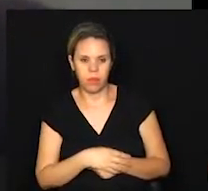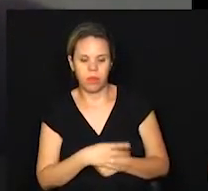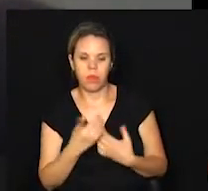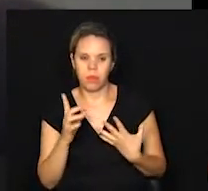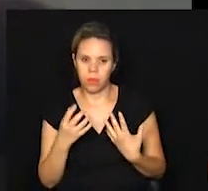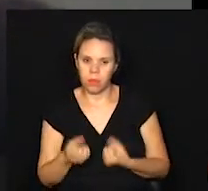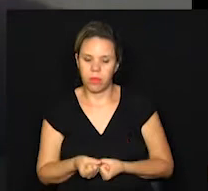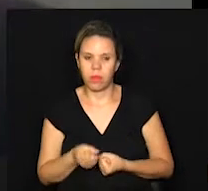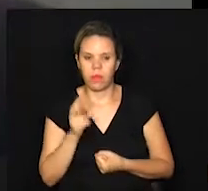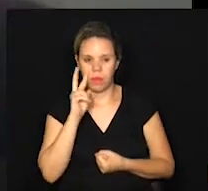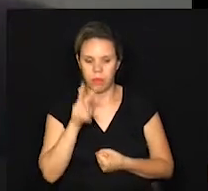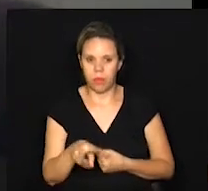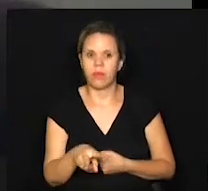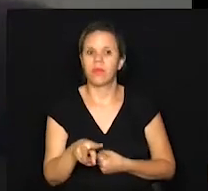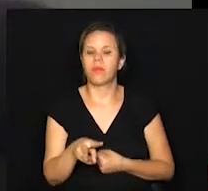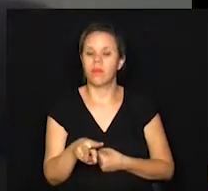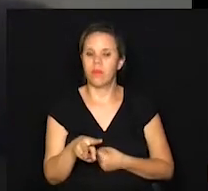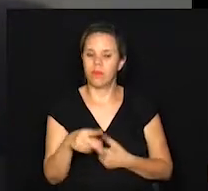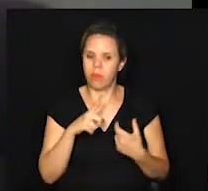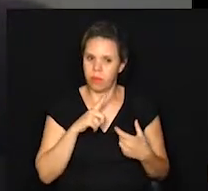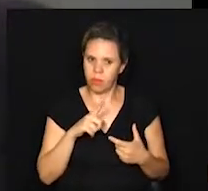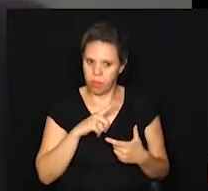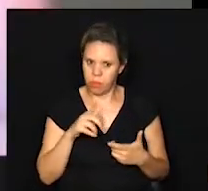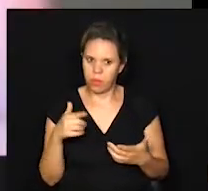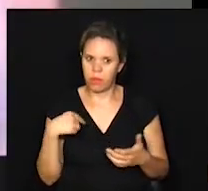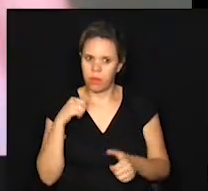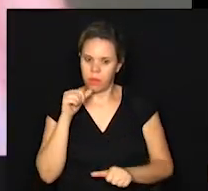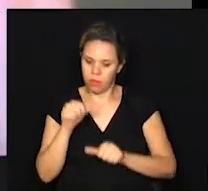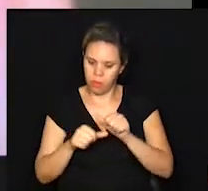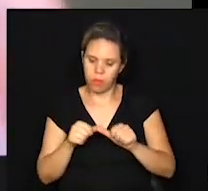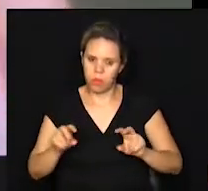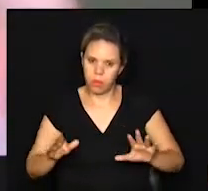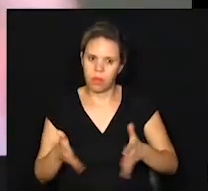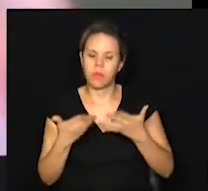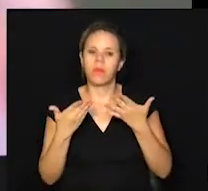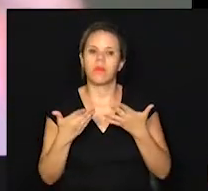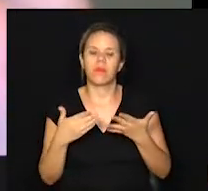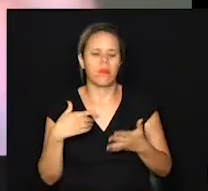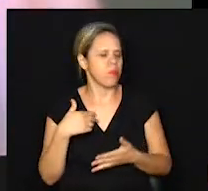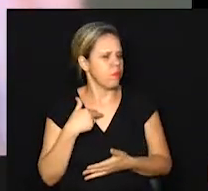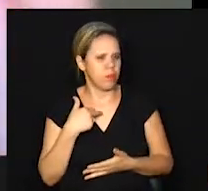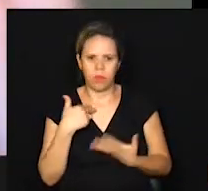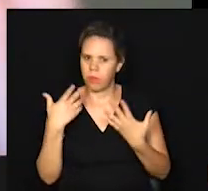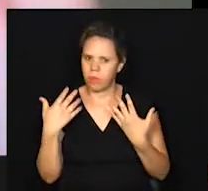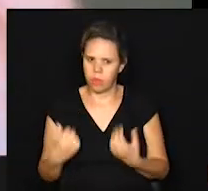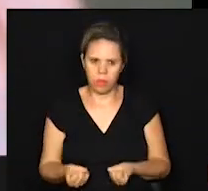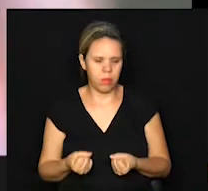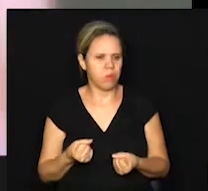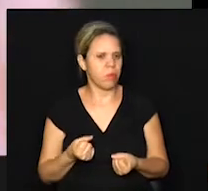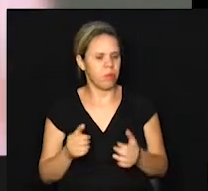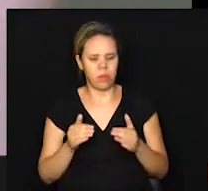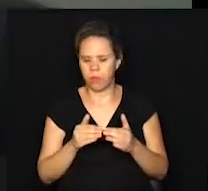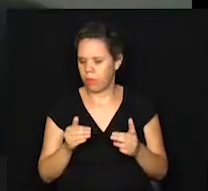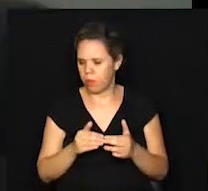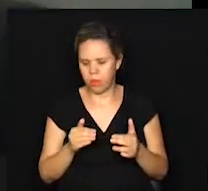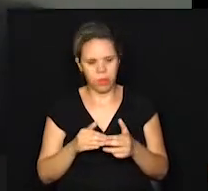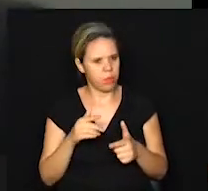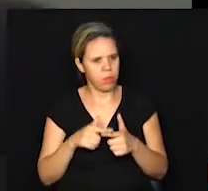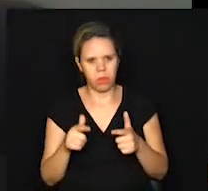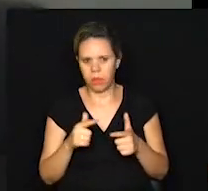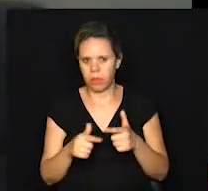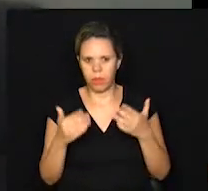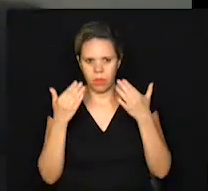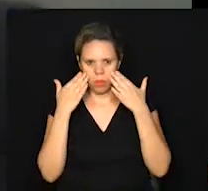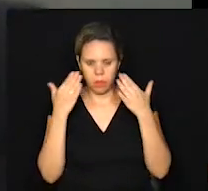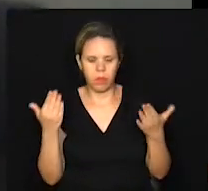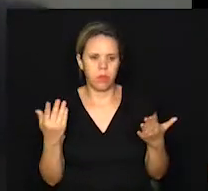considerado, é necessário que haja a devida provocação. Nós não podemos concordar com esse tipo de escândalo a essa altura do campeonato do Brasil e